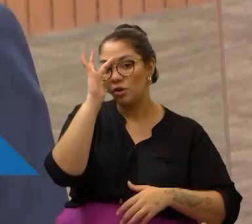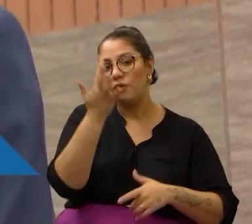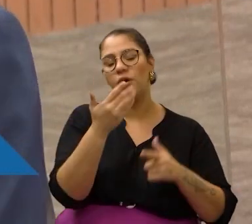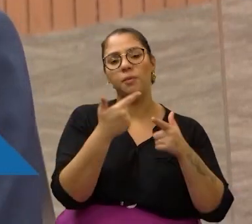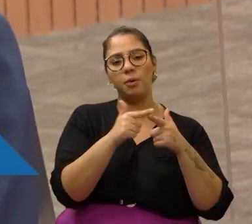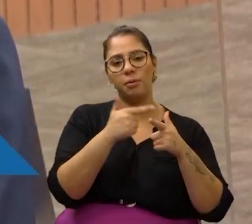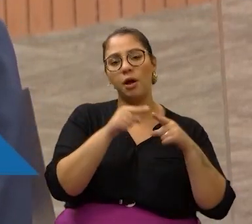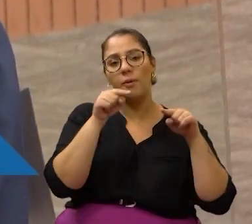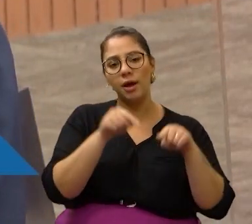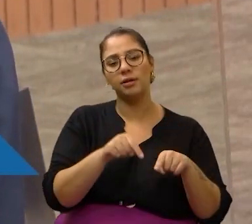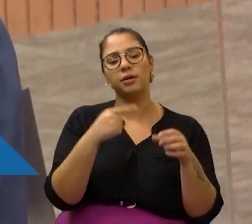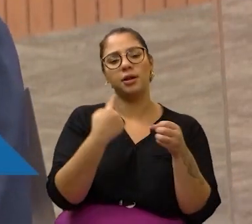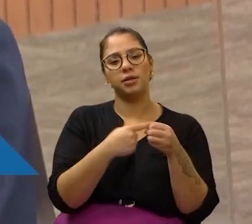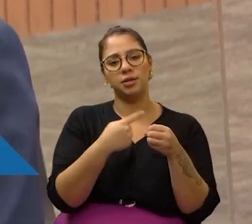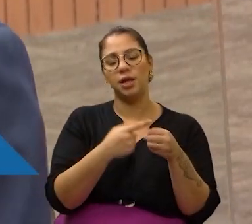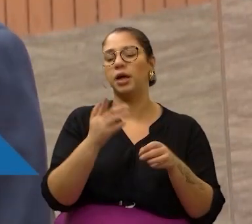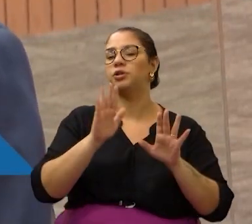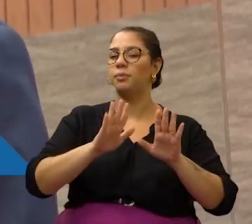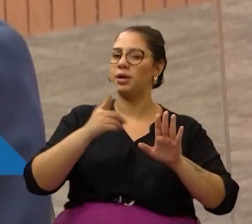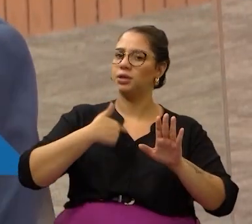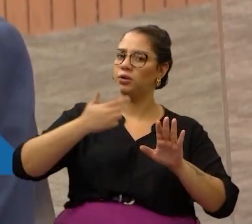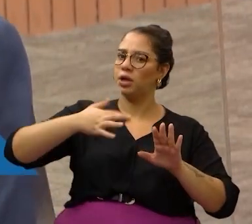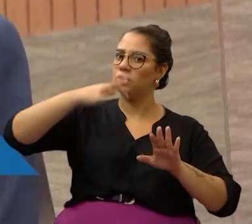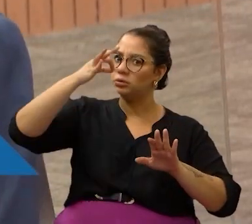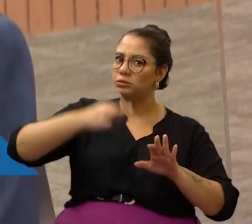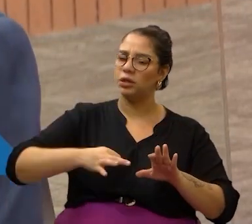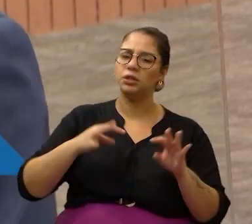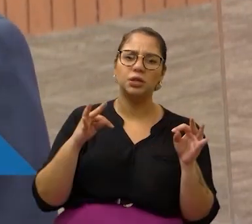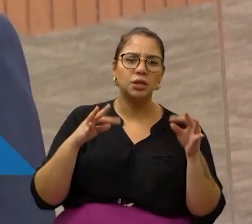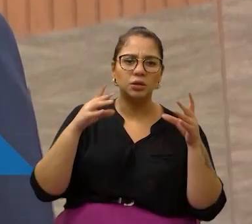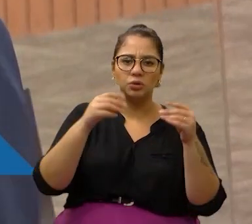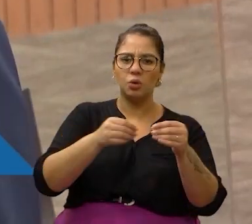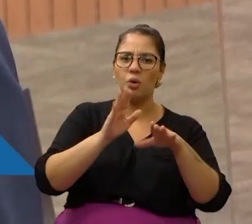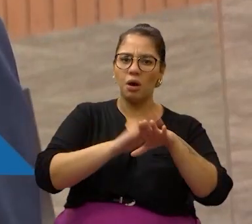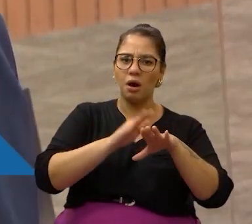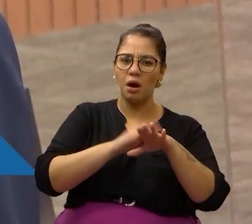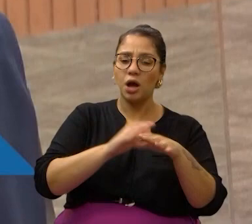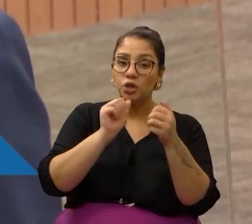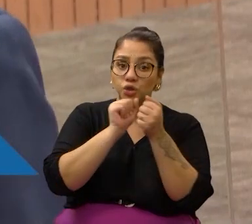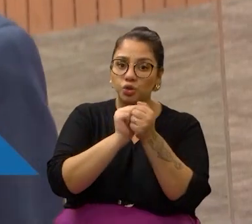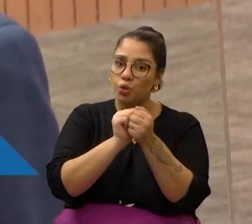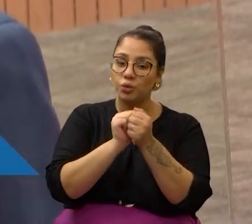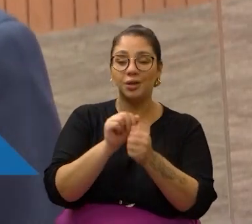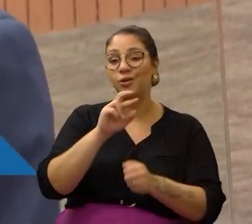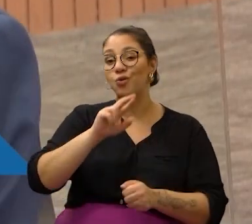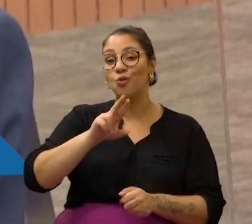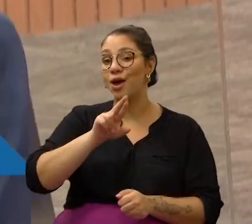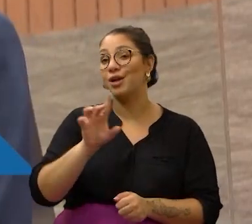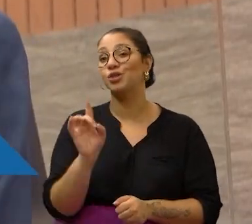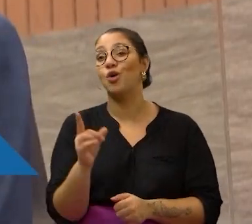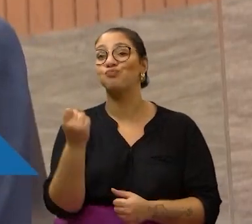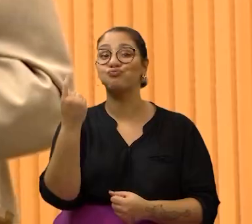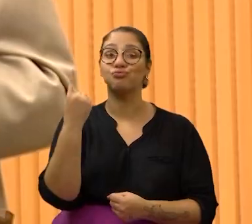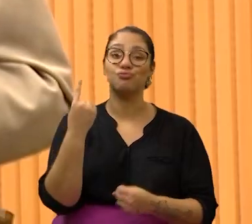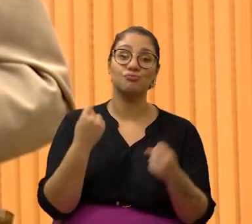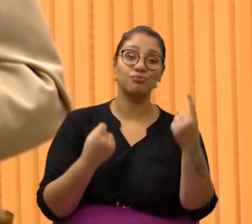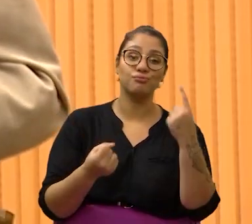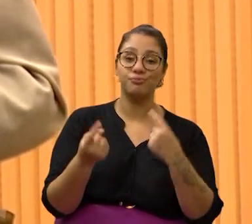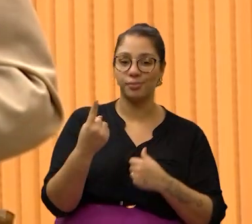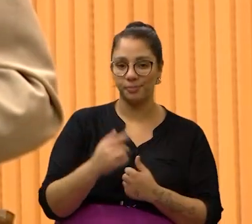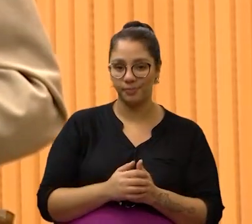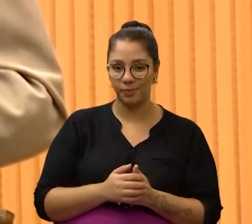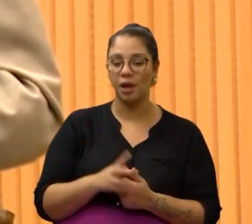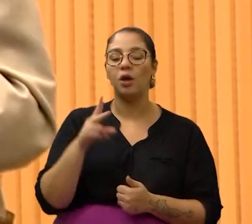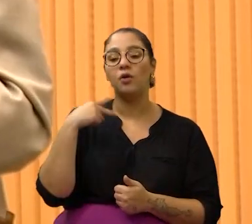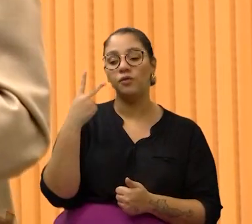esse problema na nossa cidade mas eu tenho sim certeza que são todas as ações juntas e não dependendo de uma só o